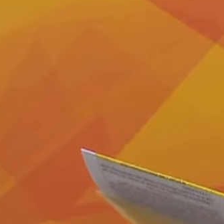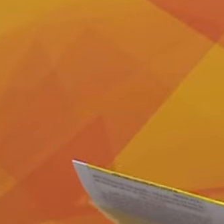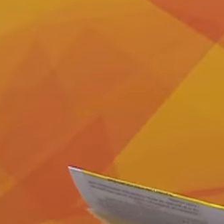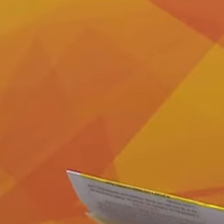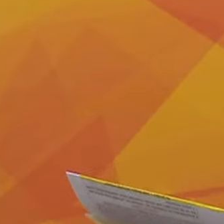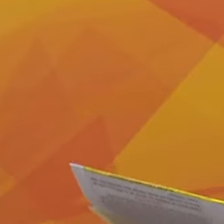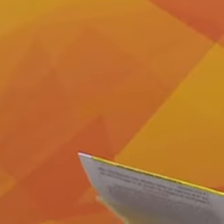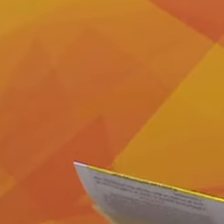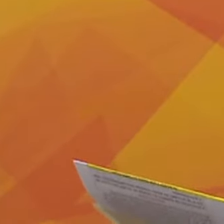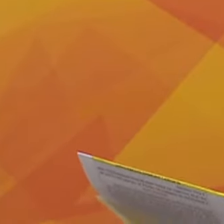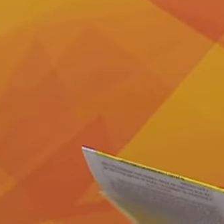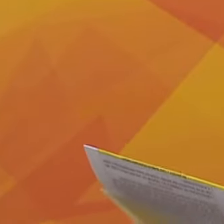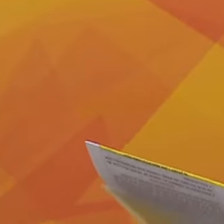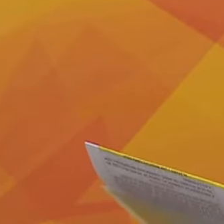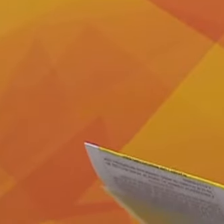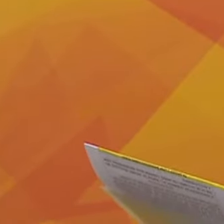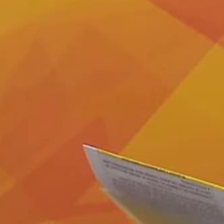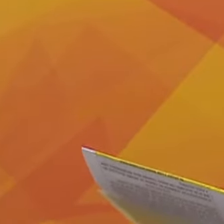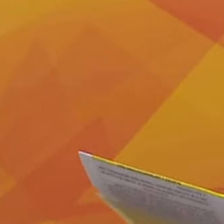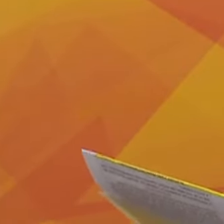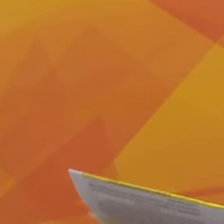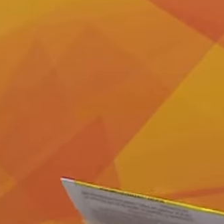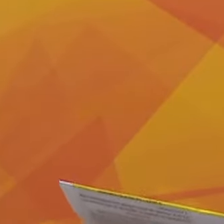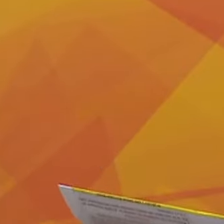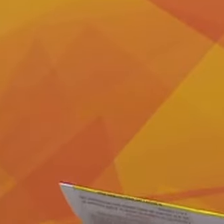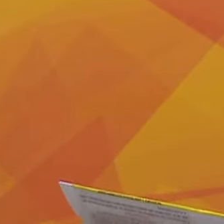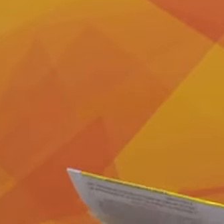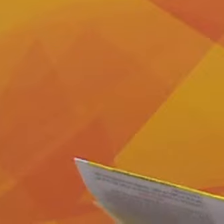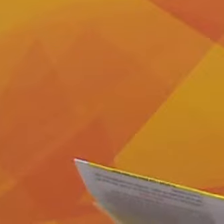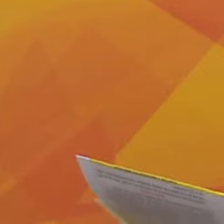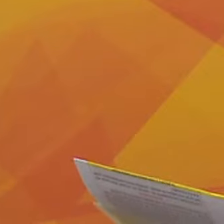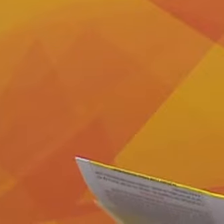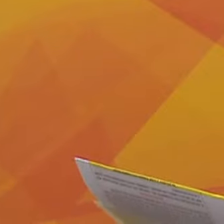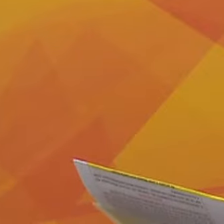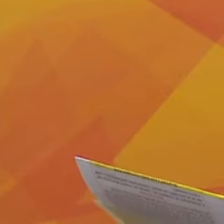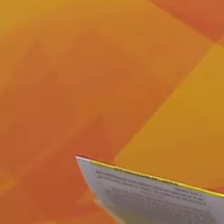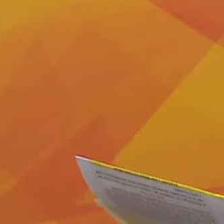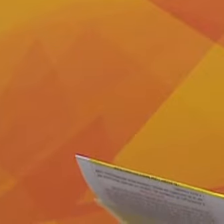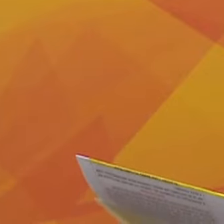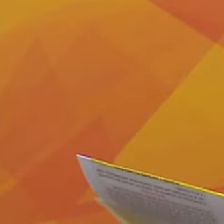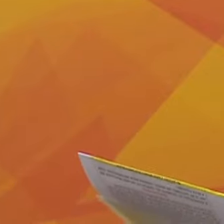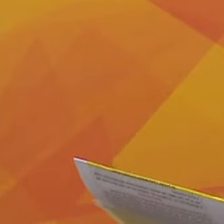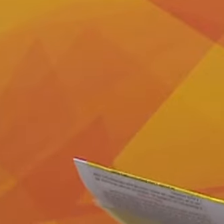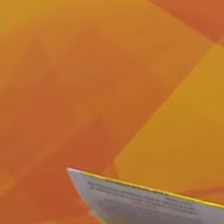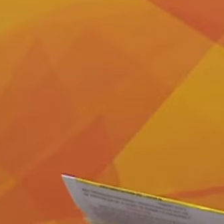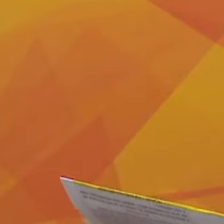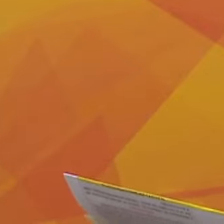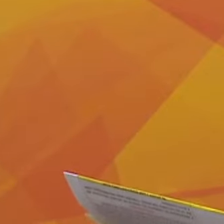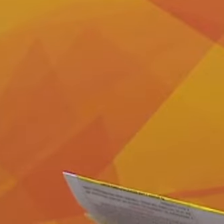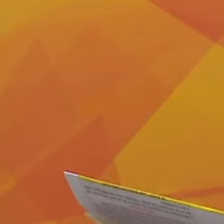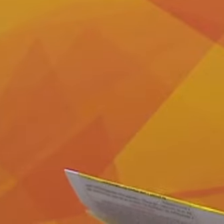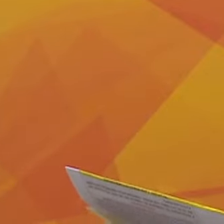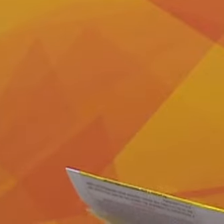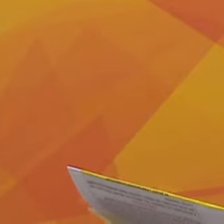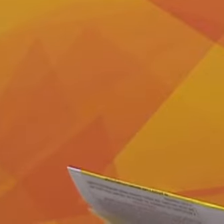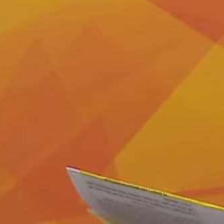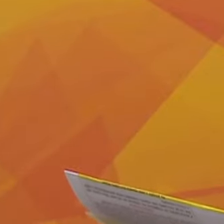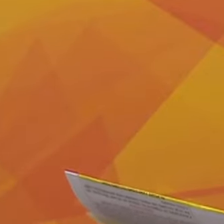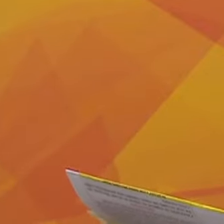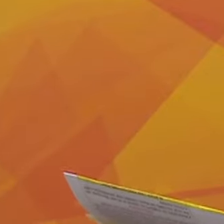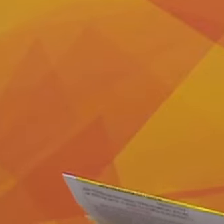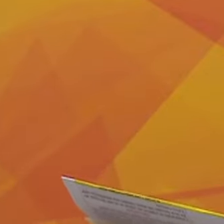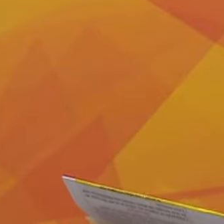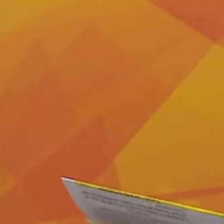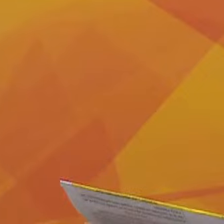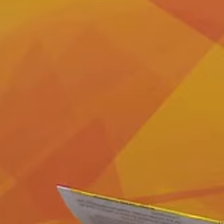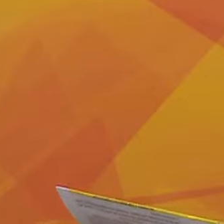se manifestou a respeito do ato solene que homenageou alguns professores do município. Para o parlamentar, trata-se de